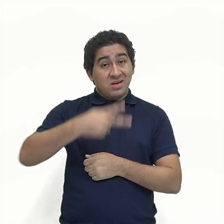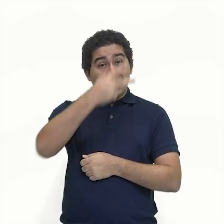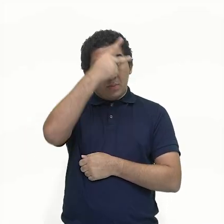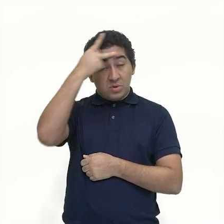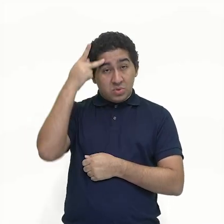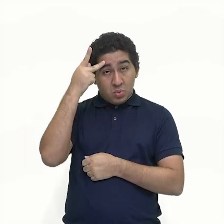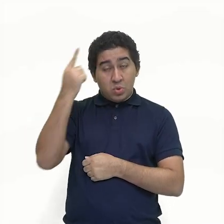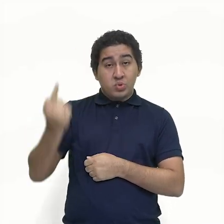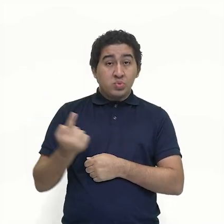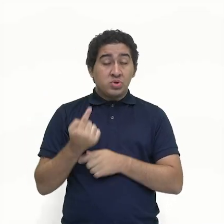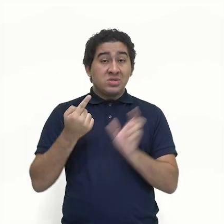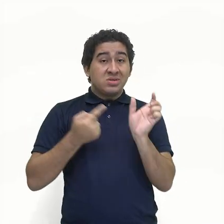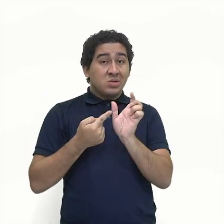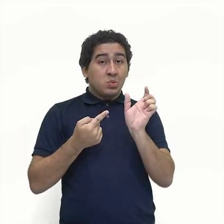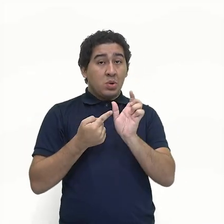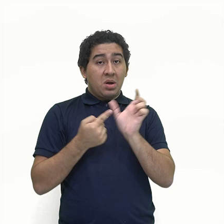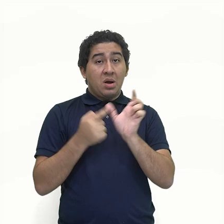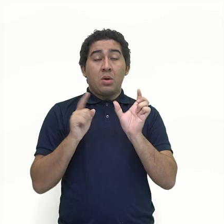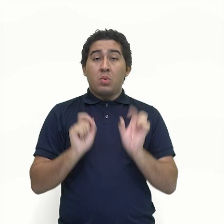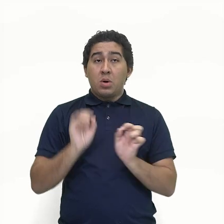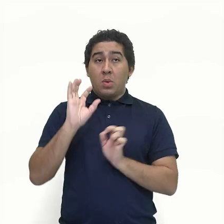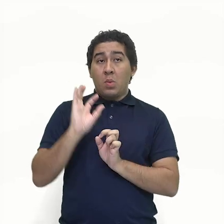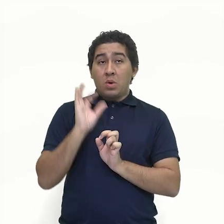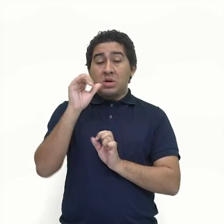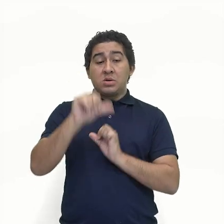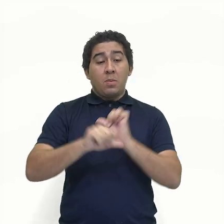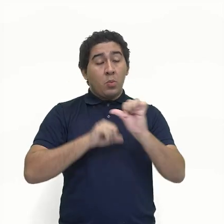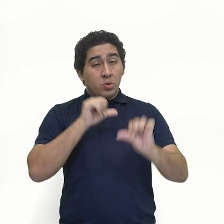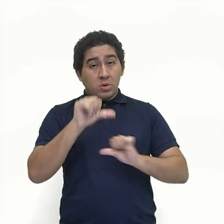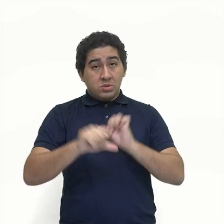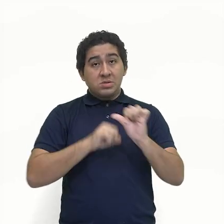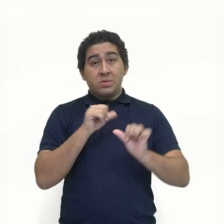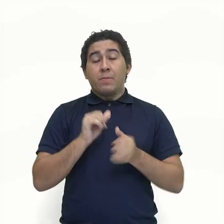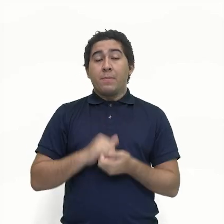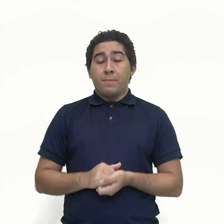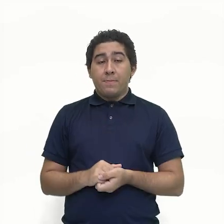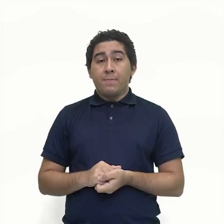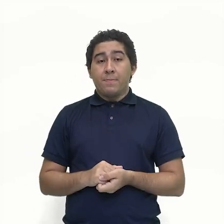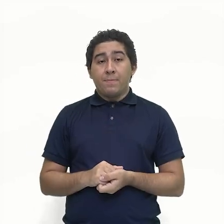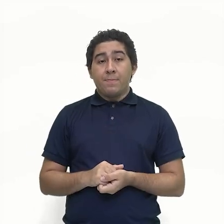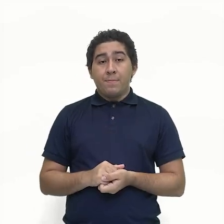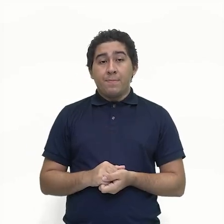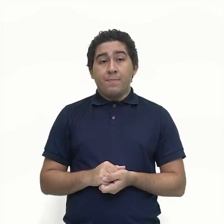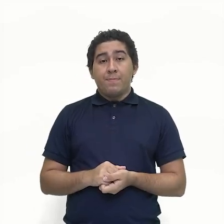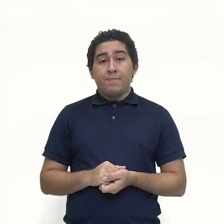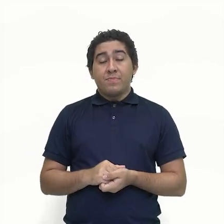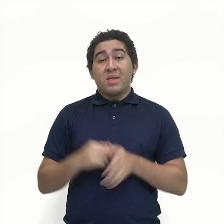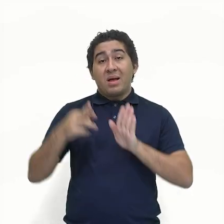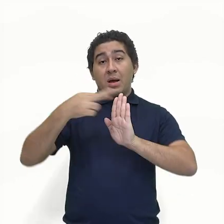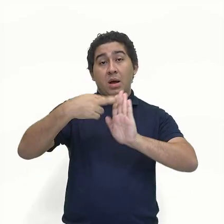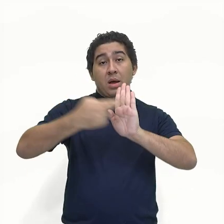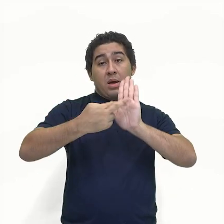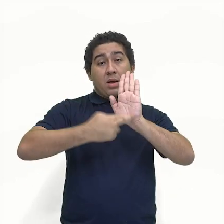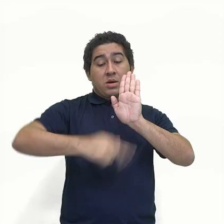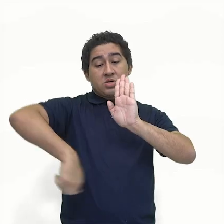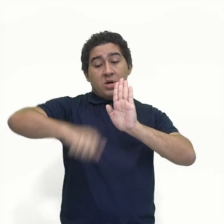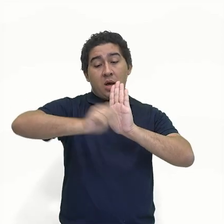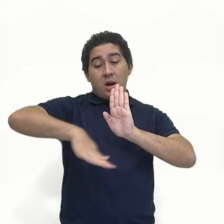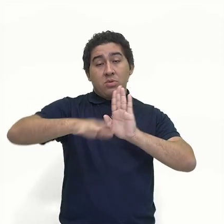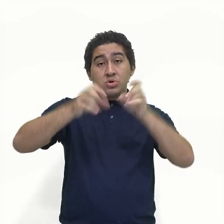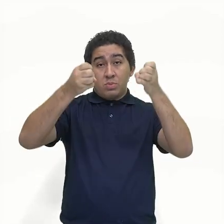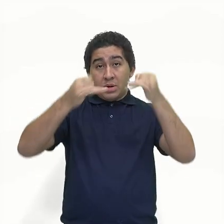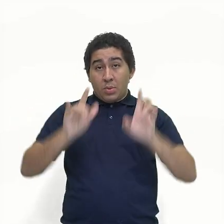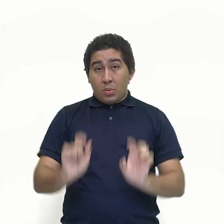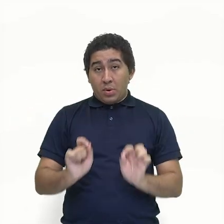do singular, é onde vai acontecer a diferença. A regra geral diz